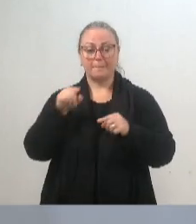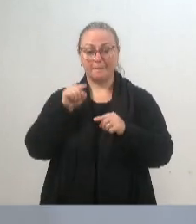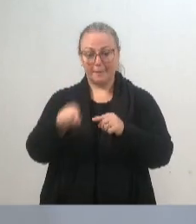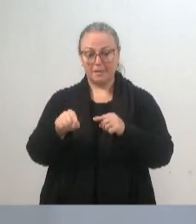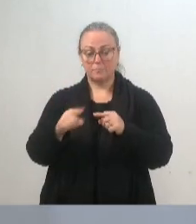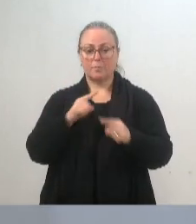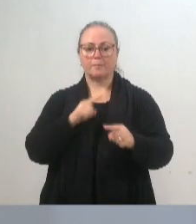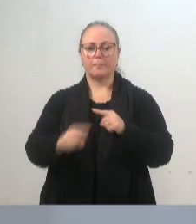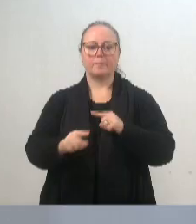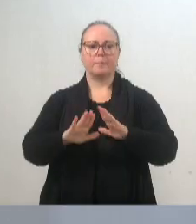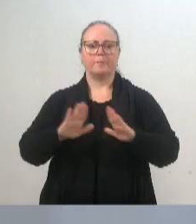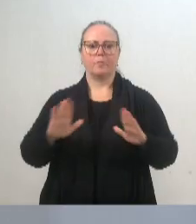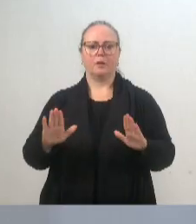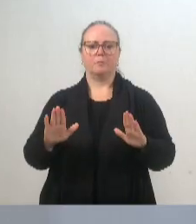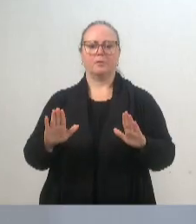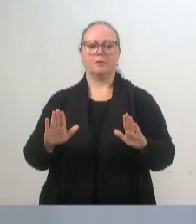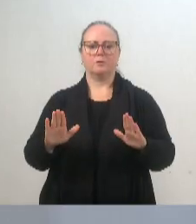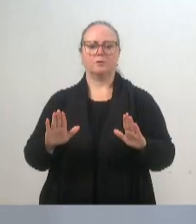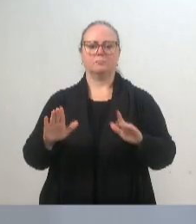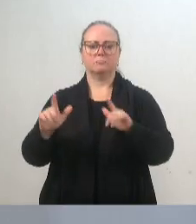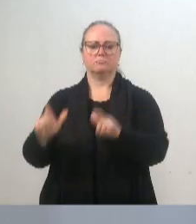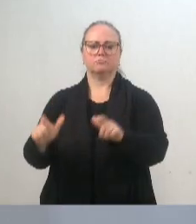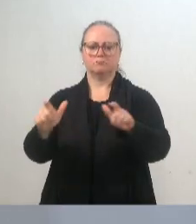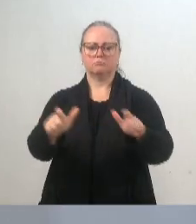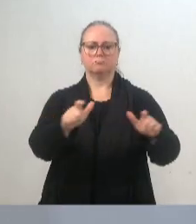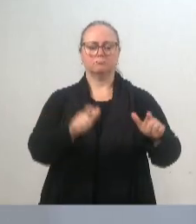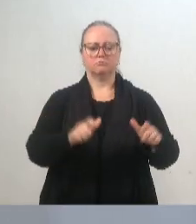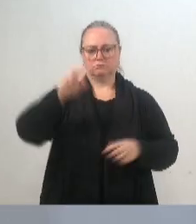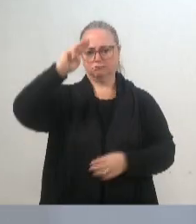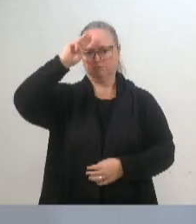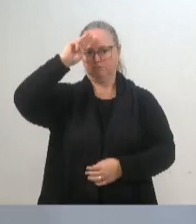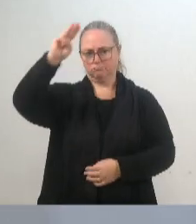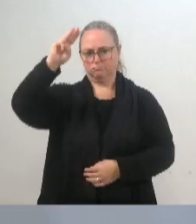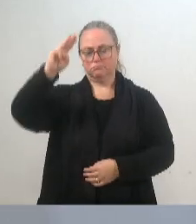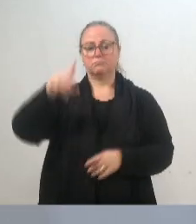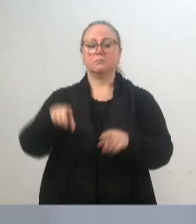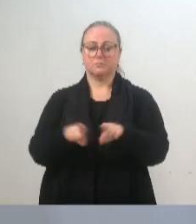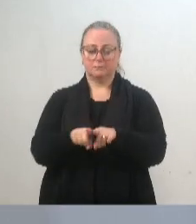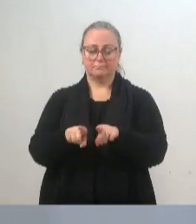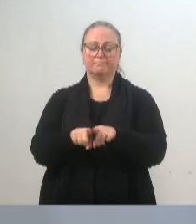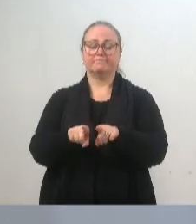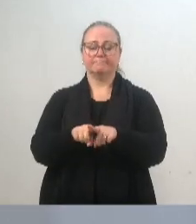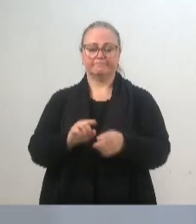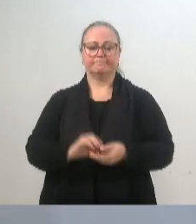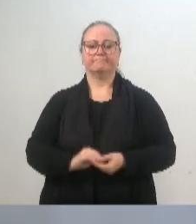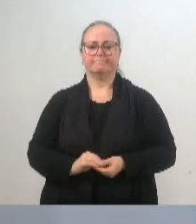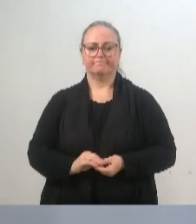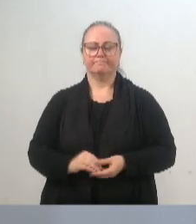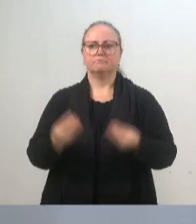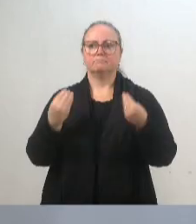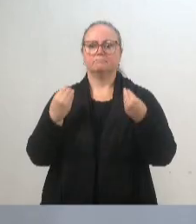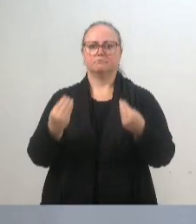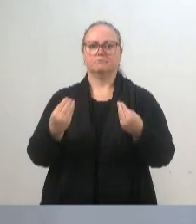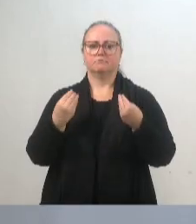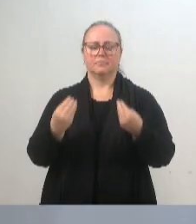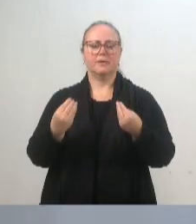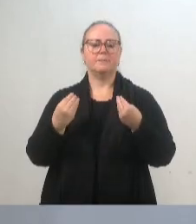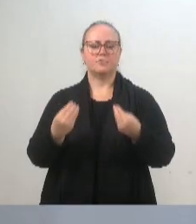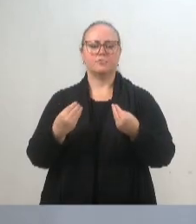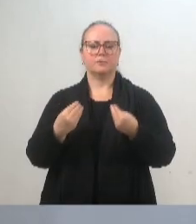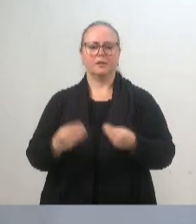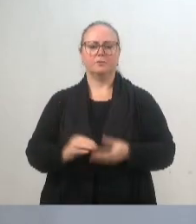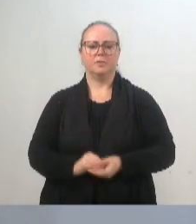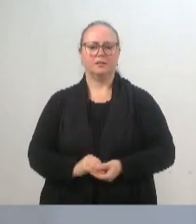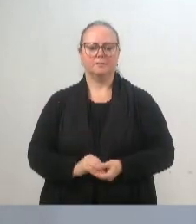num raio de 1 quilômetro dos nossos quartéis e outras unidades militares. Isso não tem o menor cabimento. Até onde eu